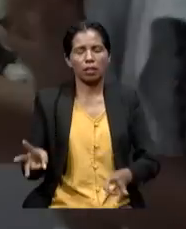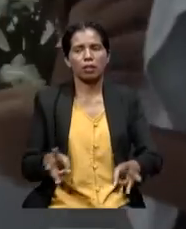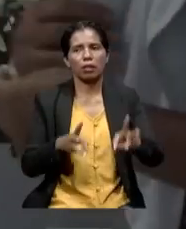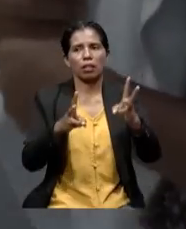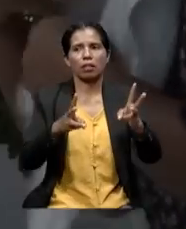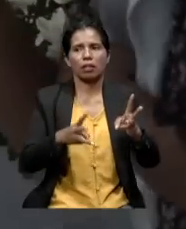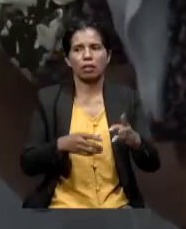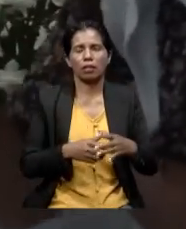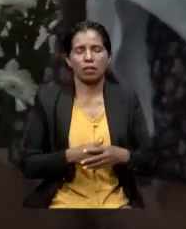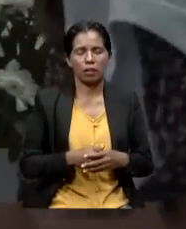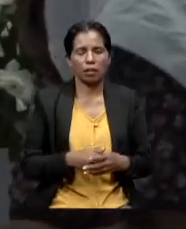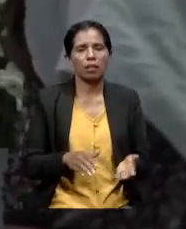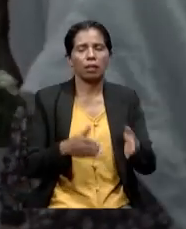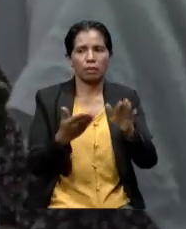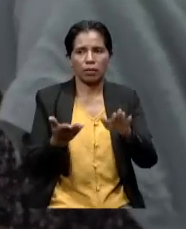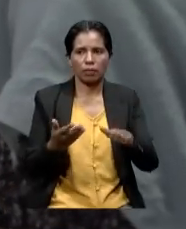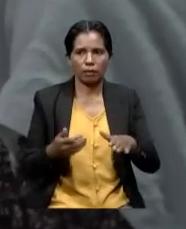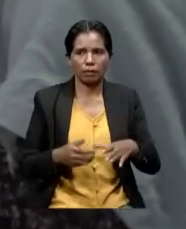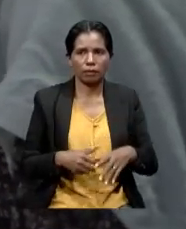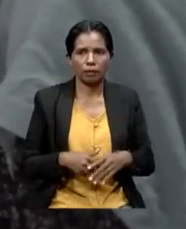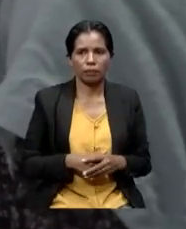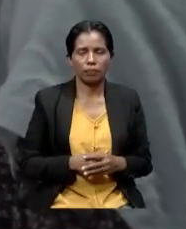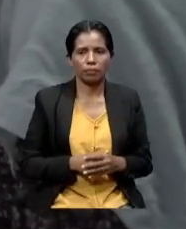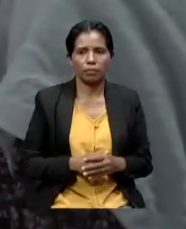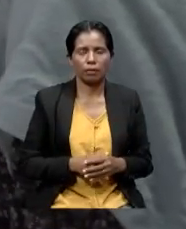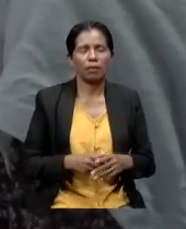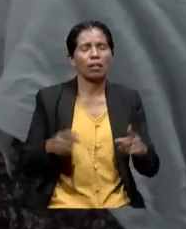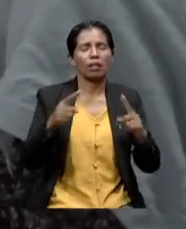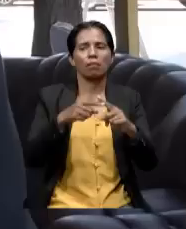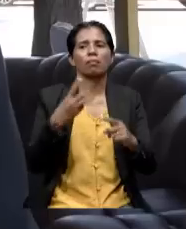cotu ia dar lá. É bem, vamos, essa